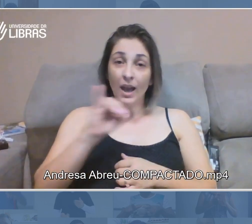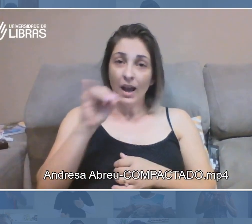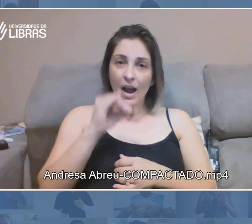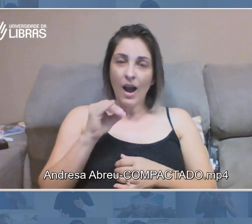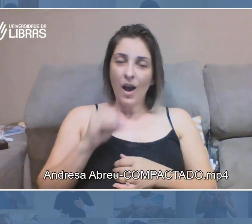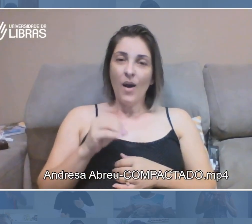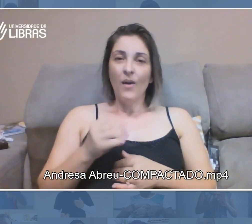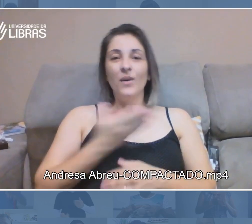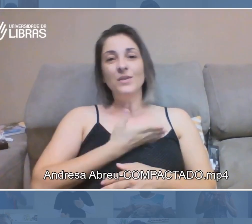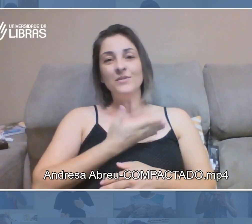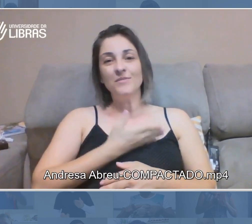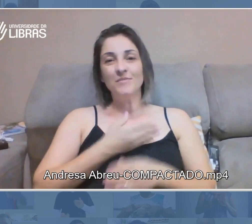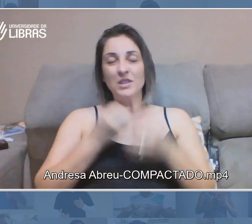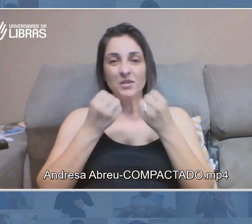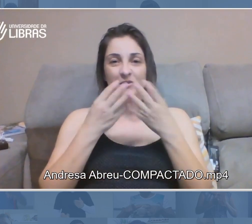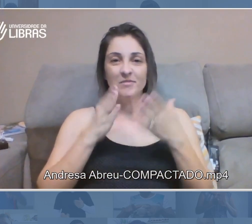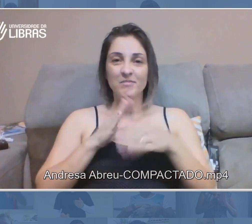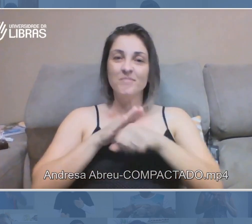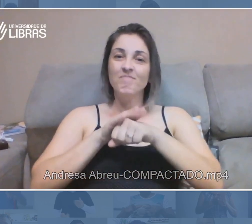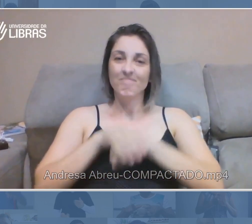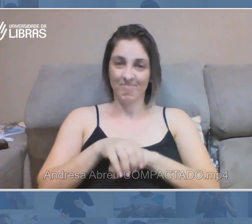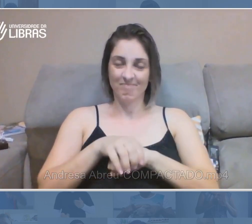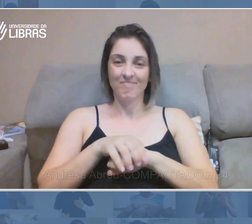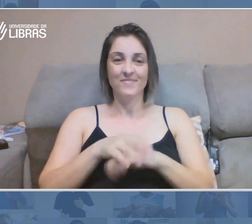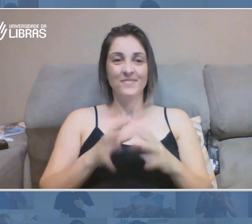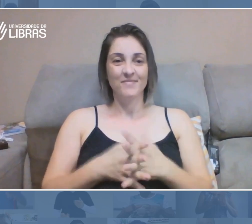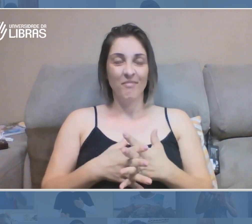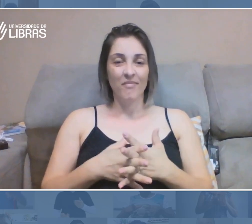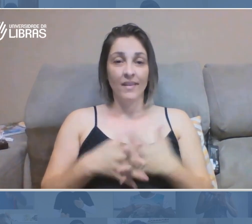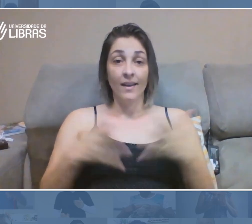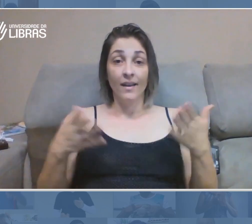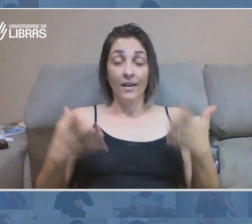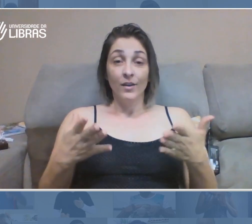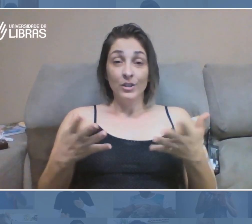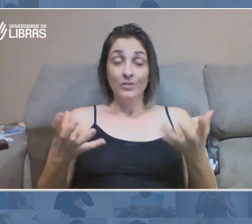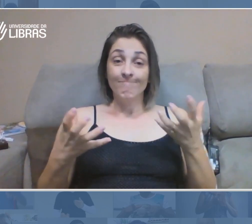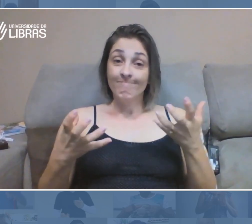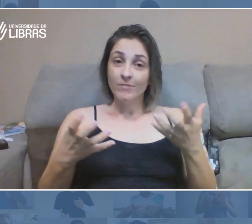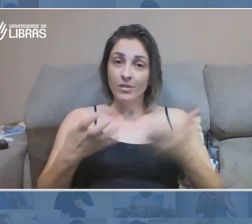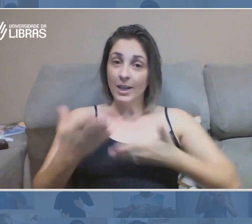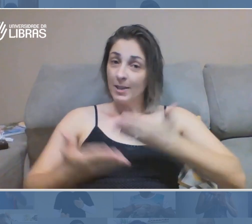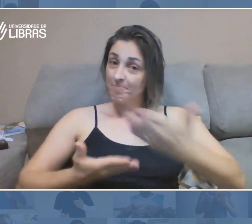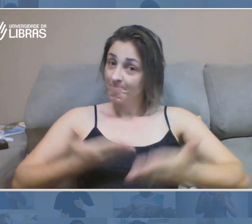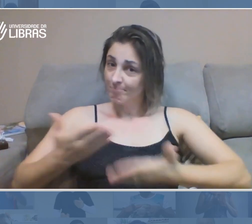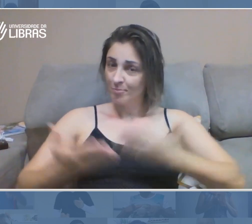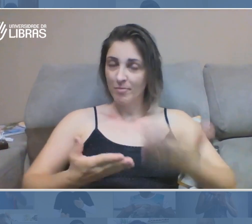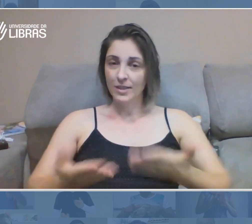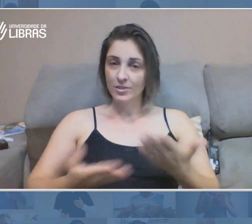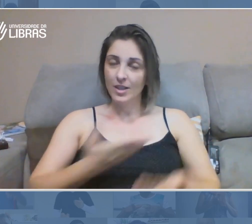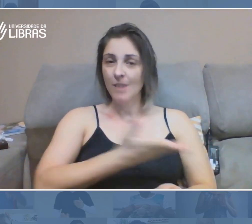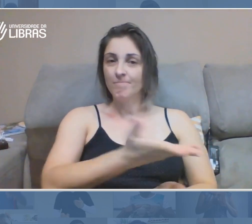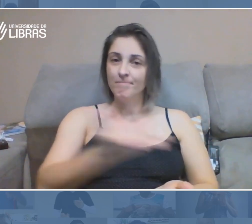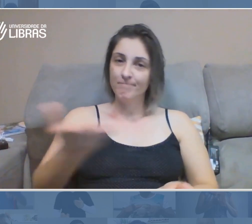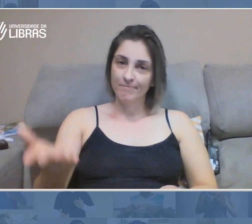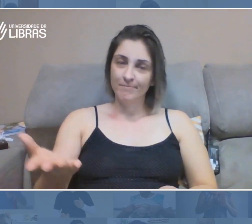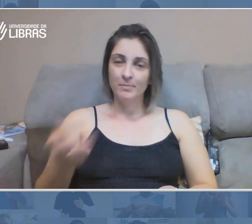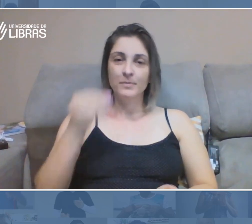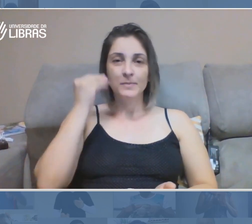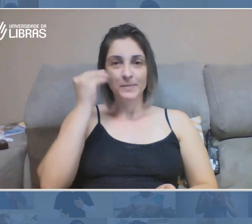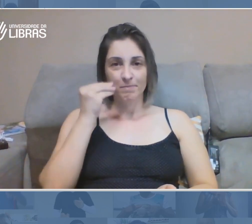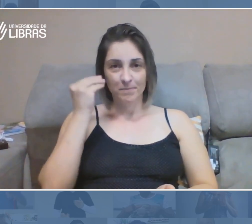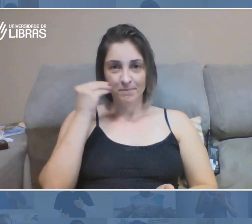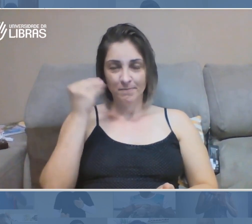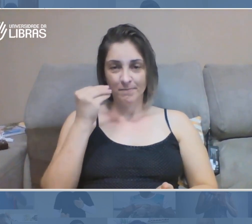ela. Essa daqui, por exemplo, é a Andresa Abreu. A Andresa, quando começou a fazer o método Fluente em Libras,